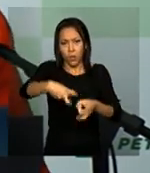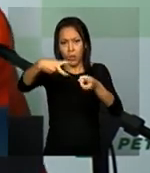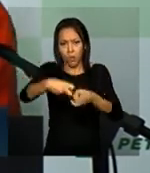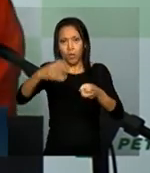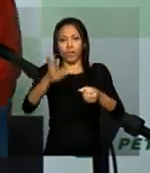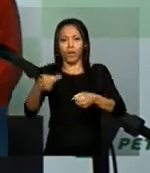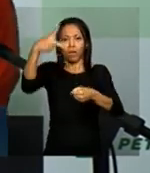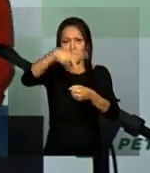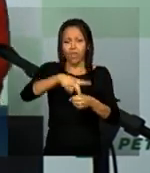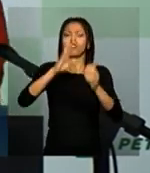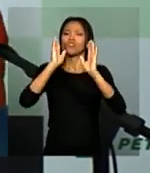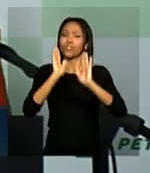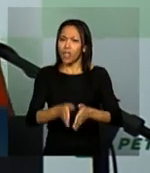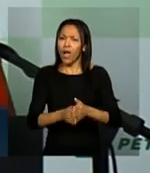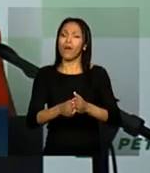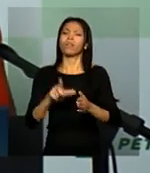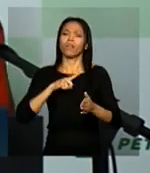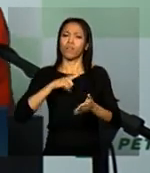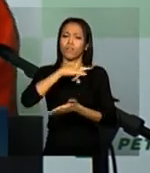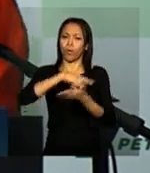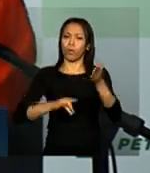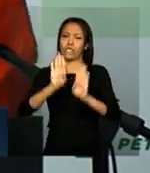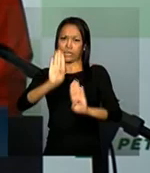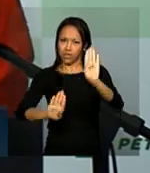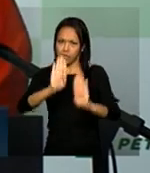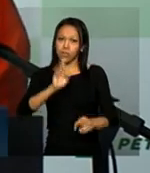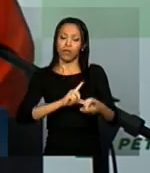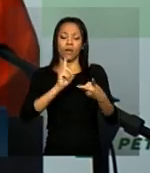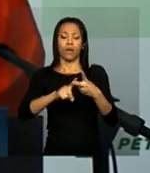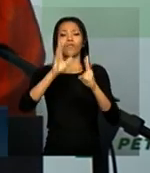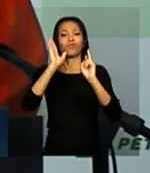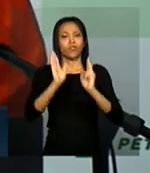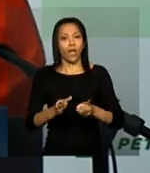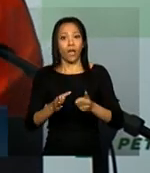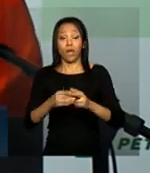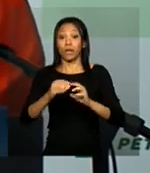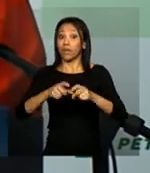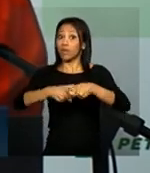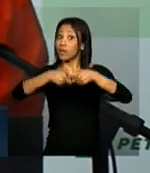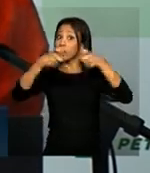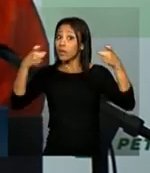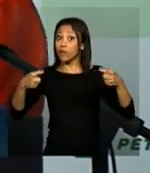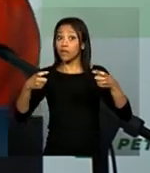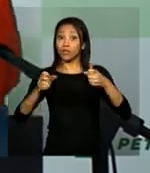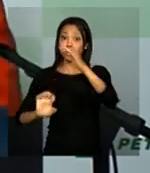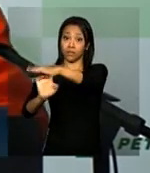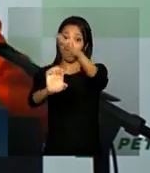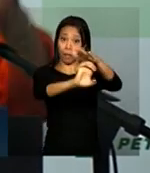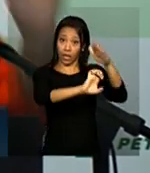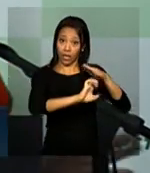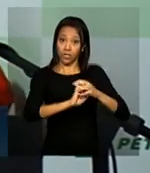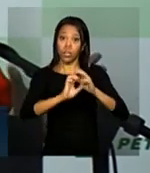foi licitado, que já tem sócio, grandes empresas são sócias da Petrobras,